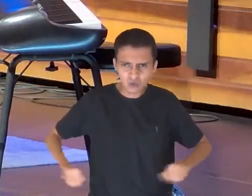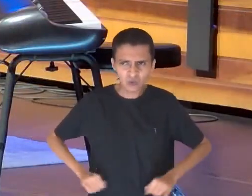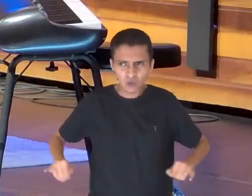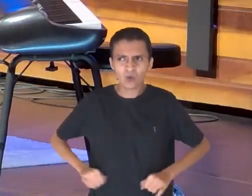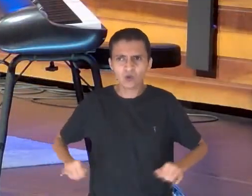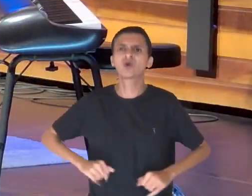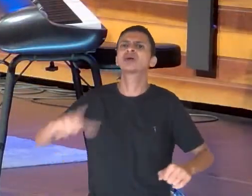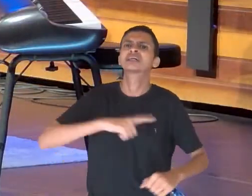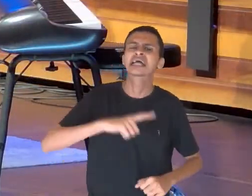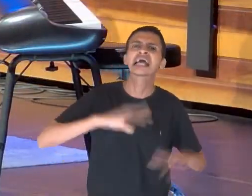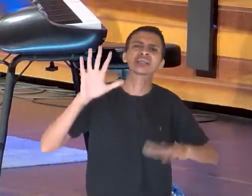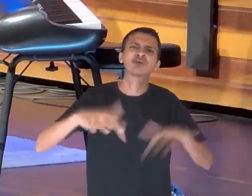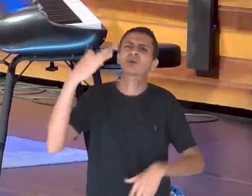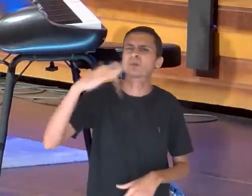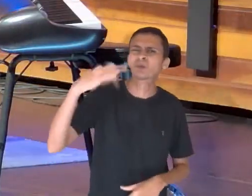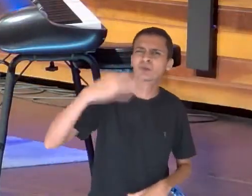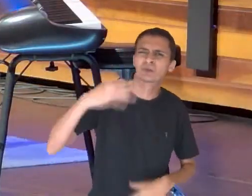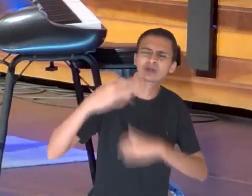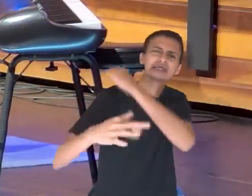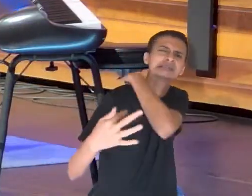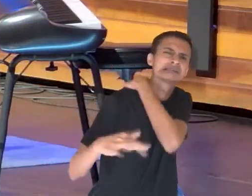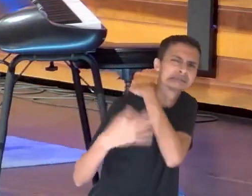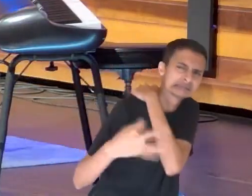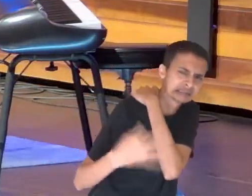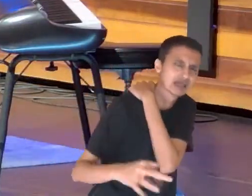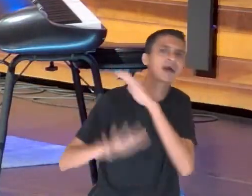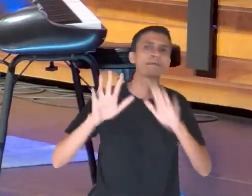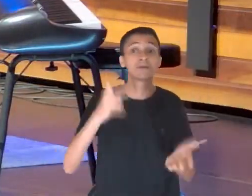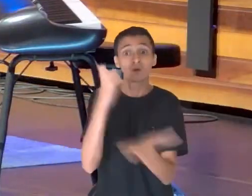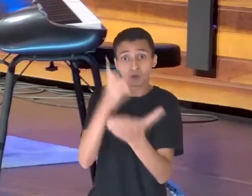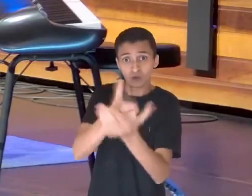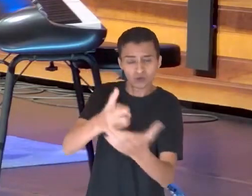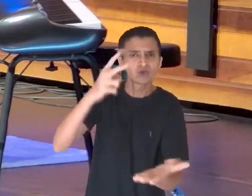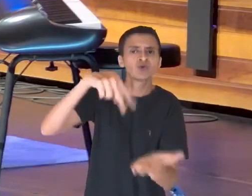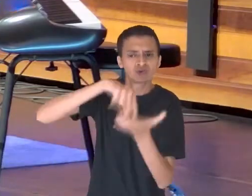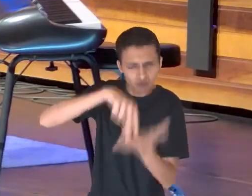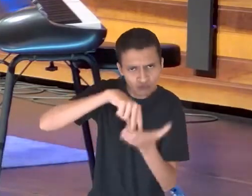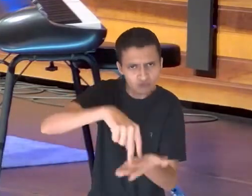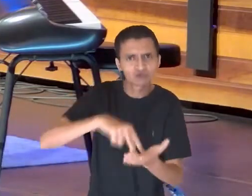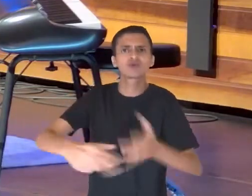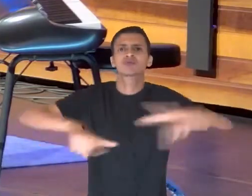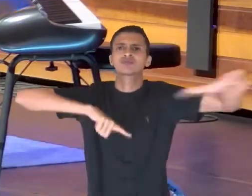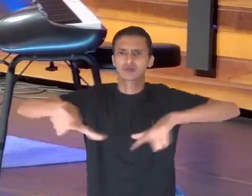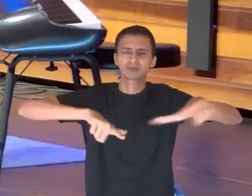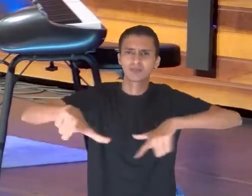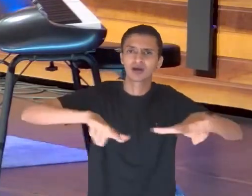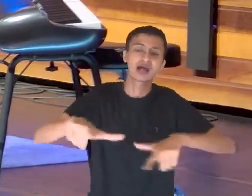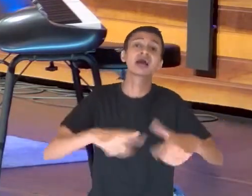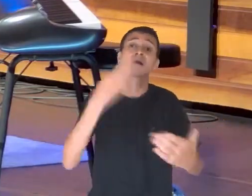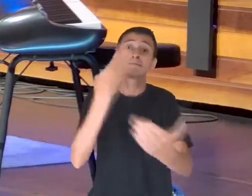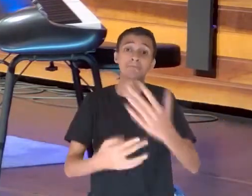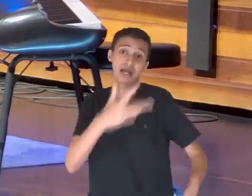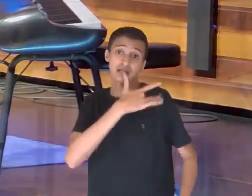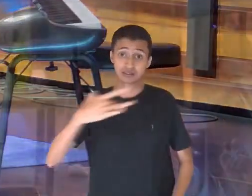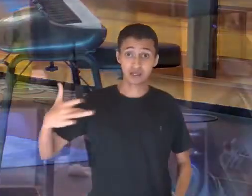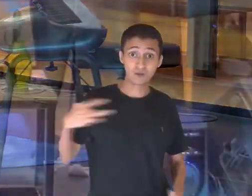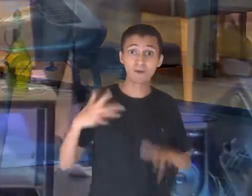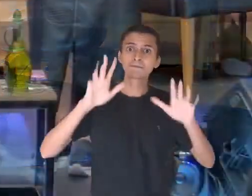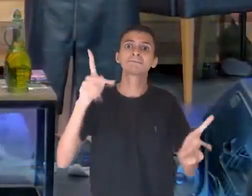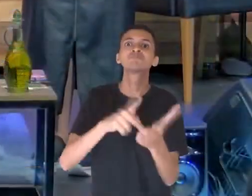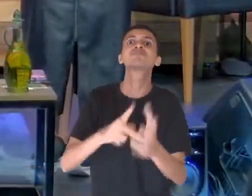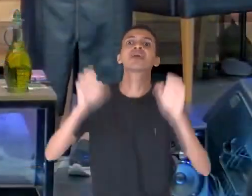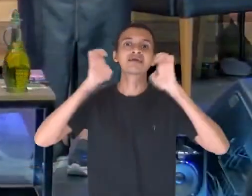o teclado que não podia apagar, em tempo de ser assaltado, perde a coluna para o evangelho. Eu quero dizer que o